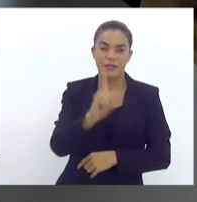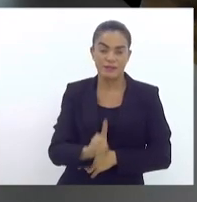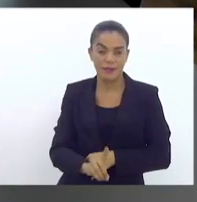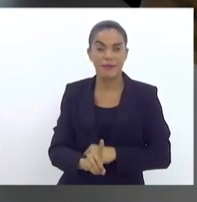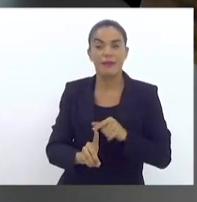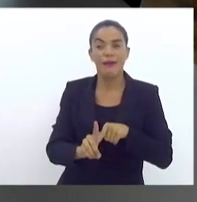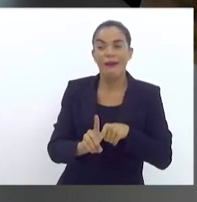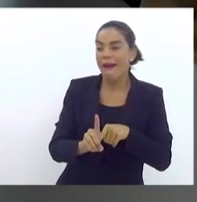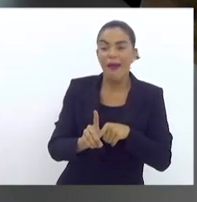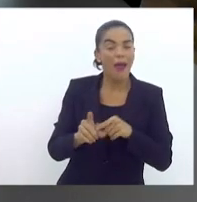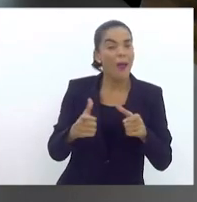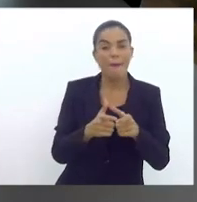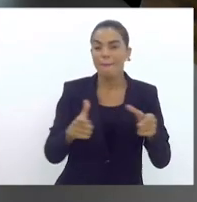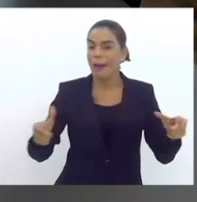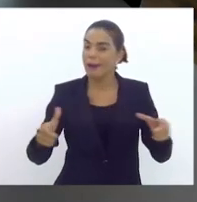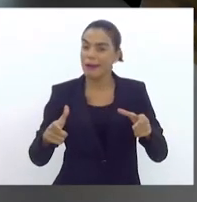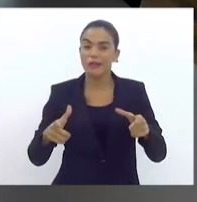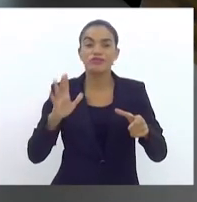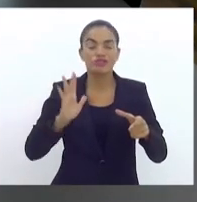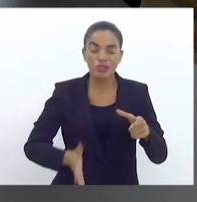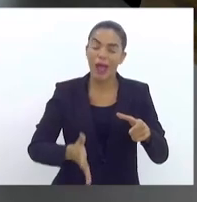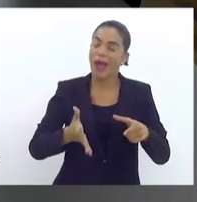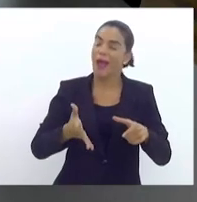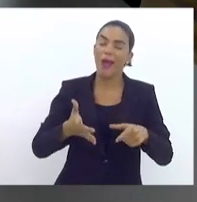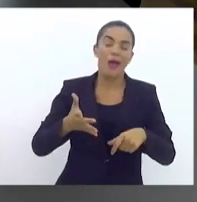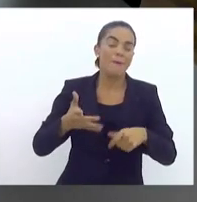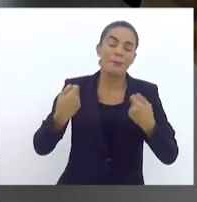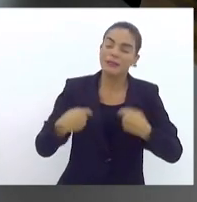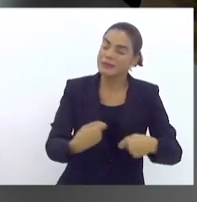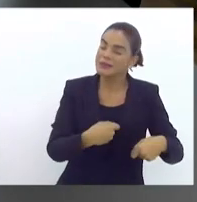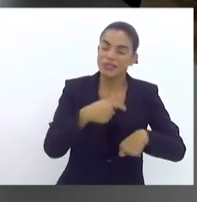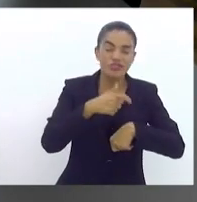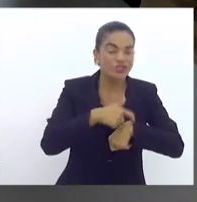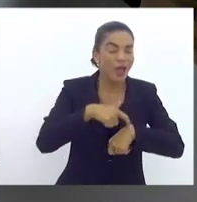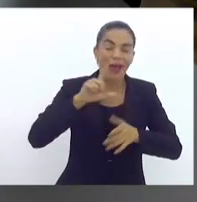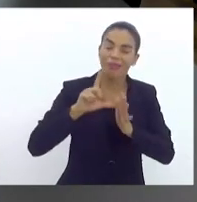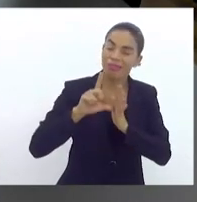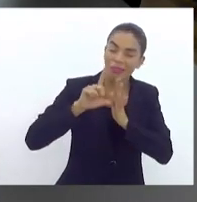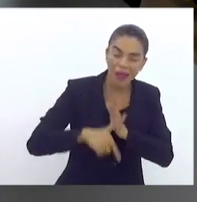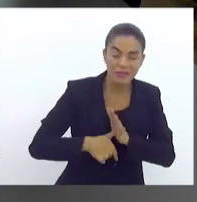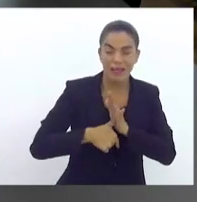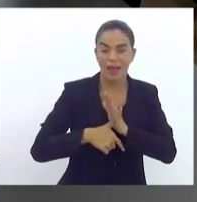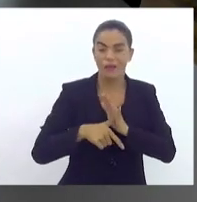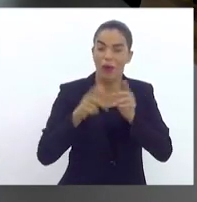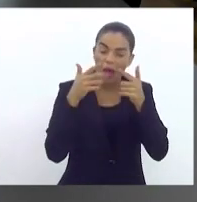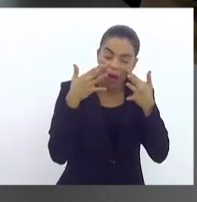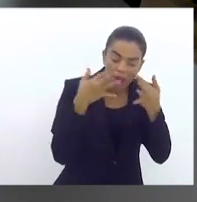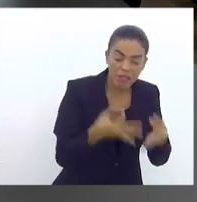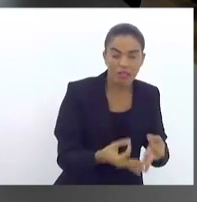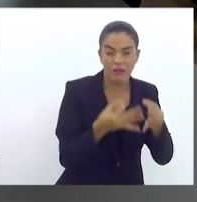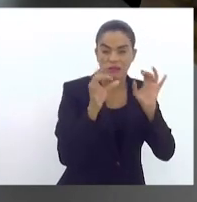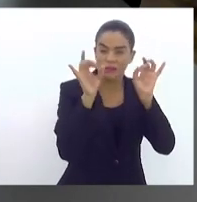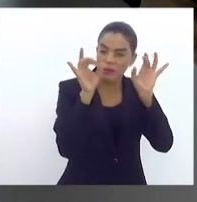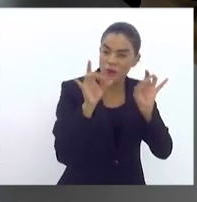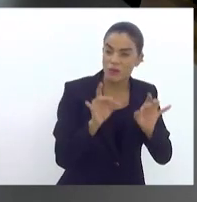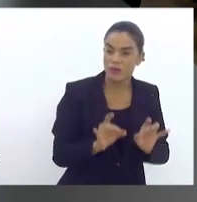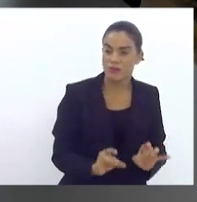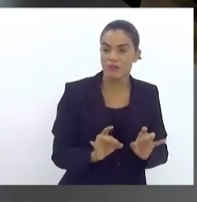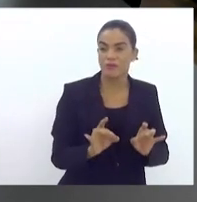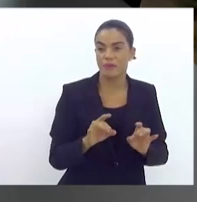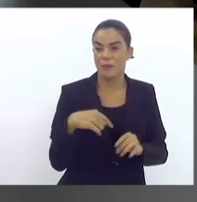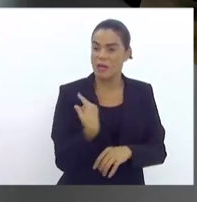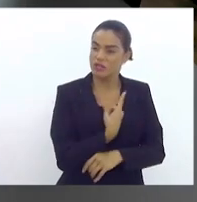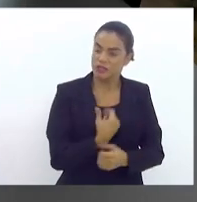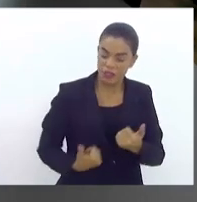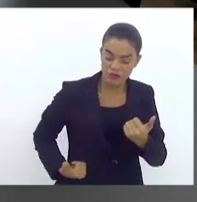elas elas precisam já passou do momento de ter uma atenção mais especializada né para que a gente possa